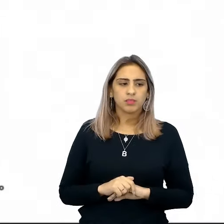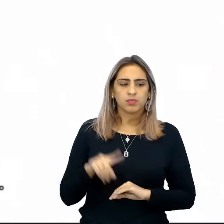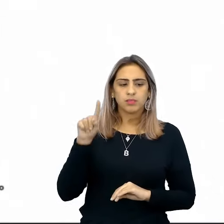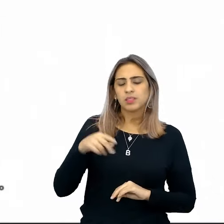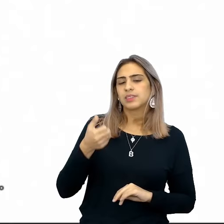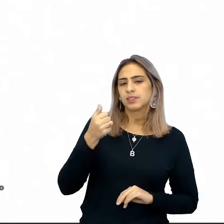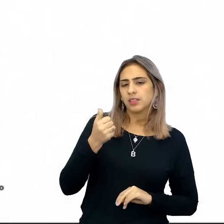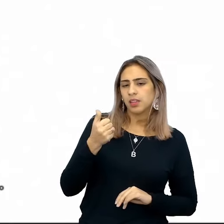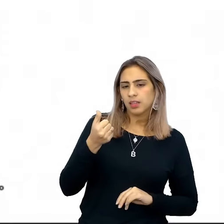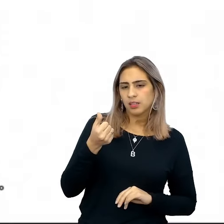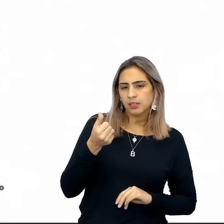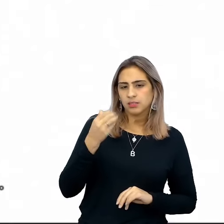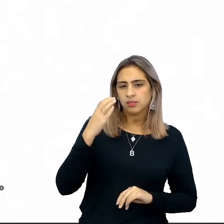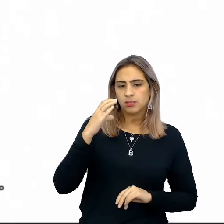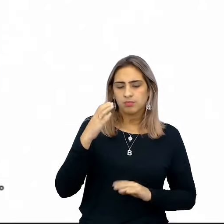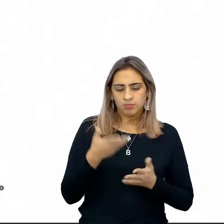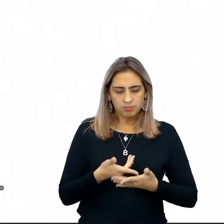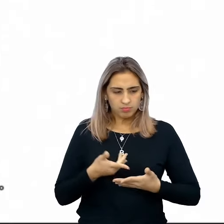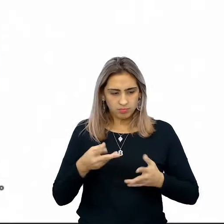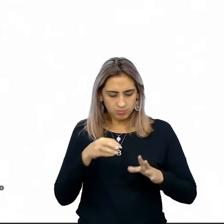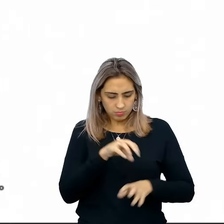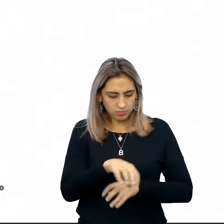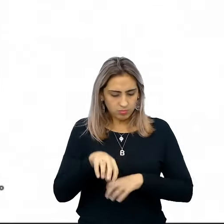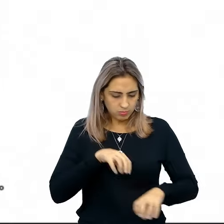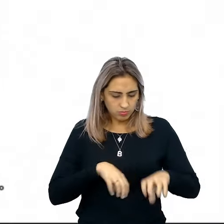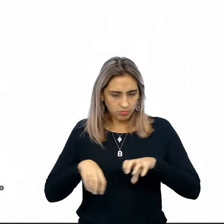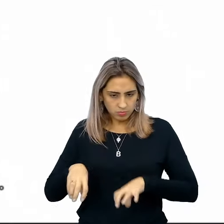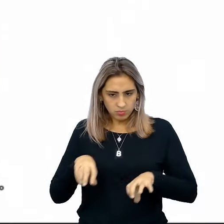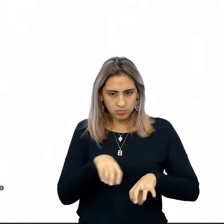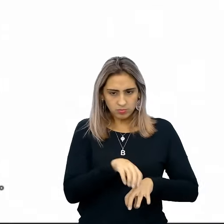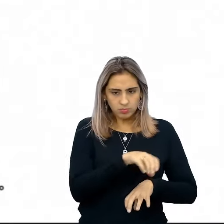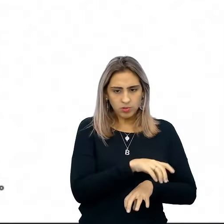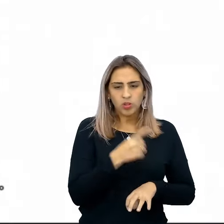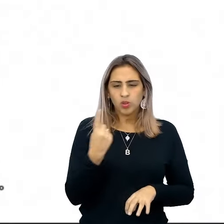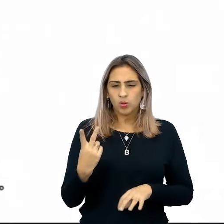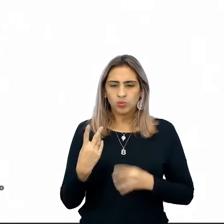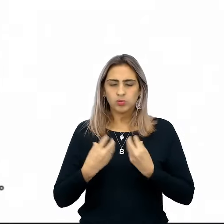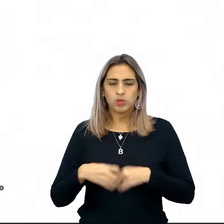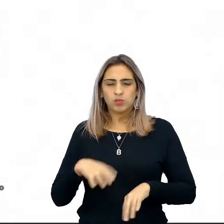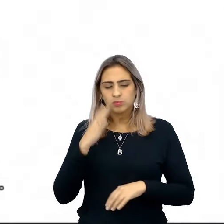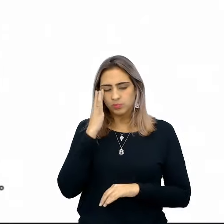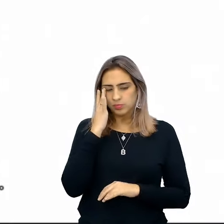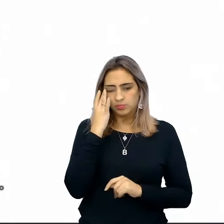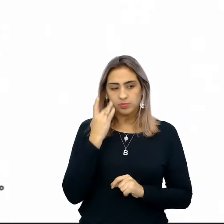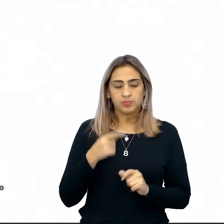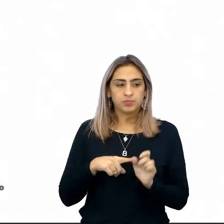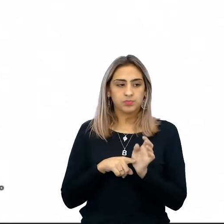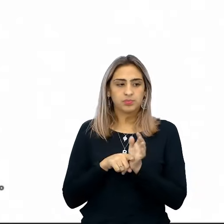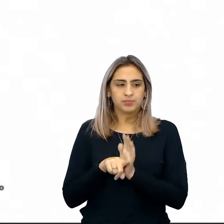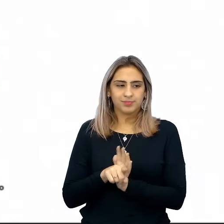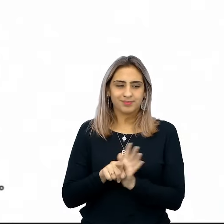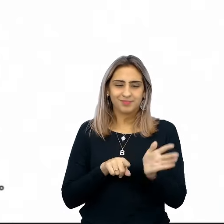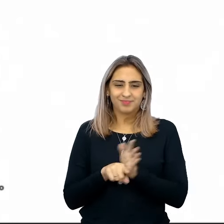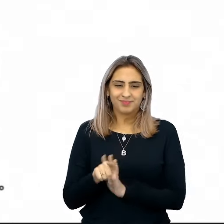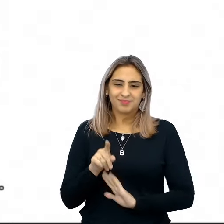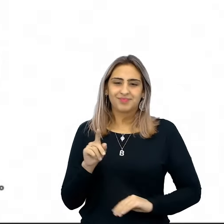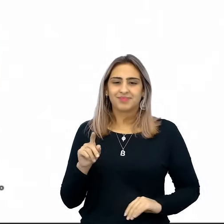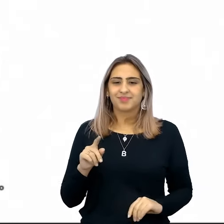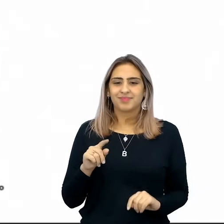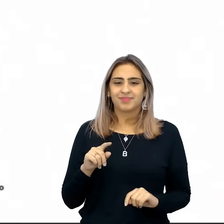6 cartelas, né, com 12 ovos cada, e a pergunta é quantos ovos